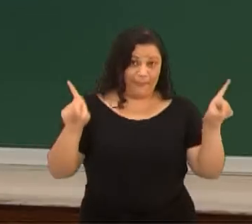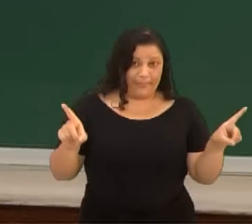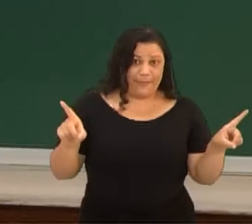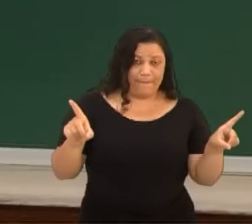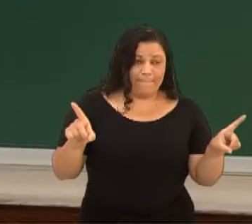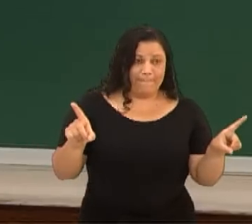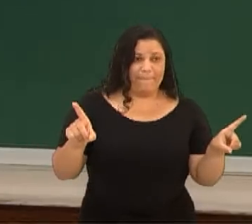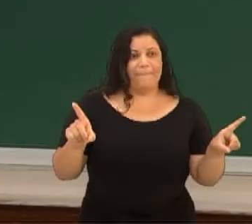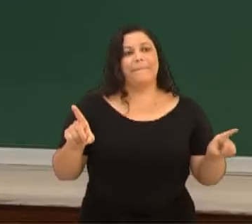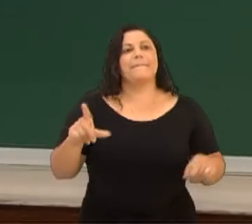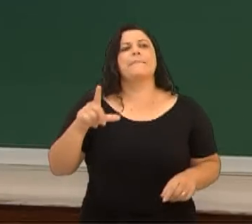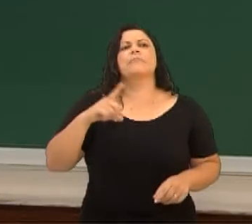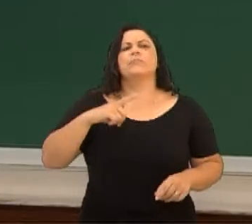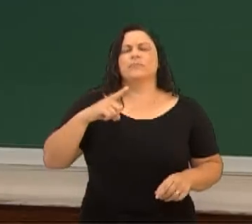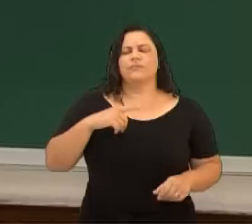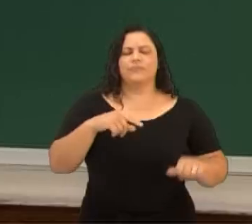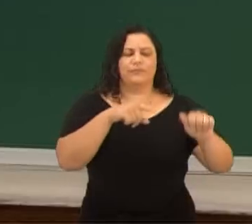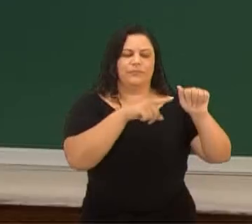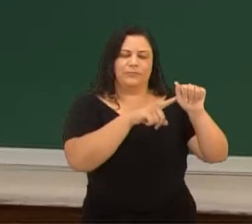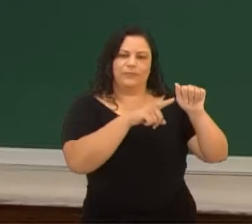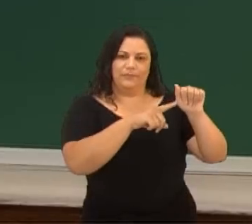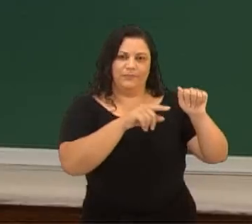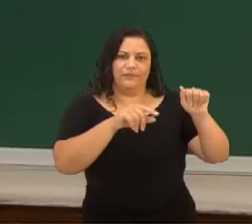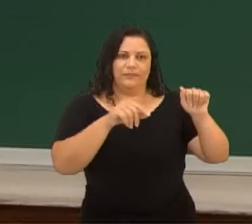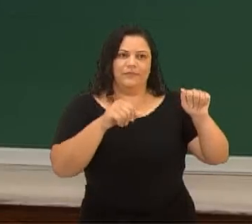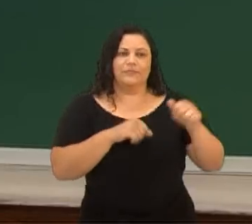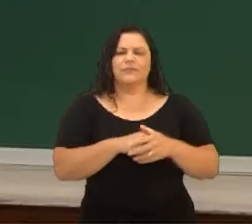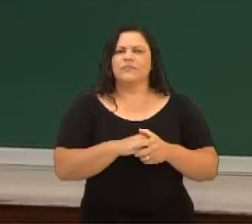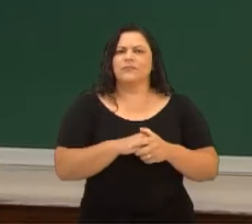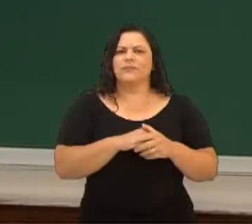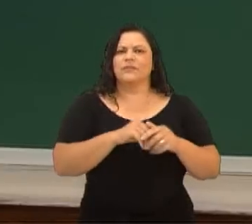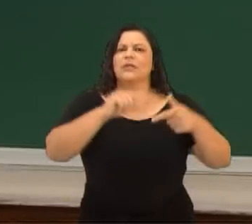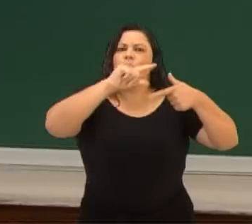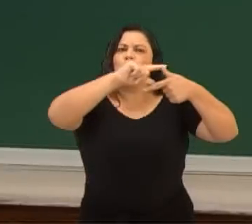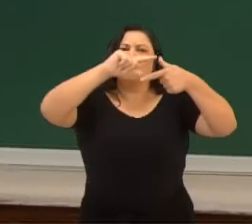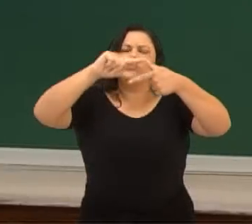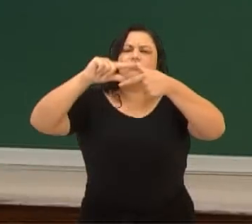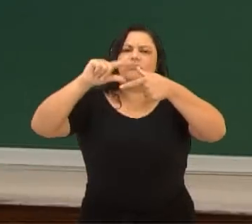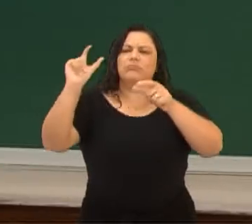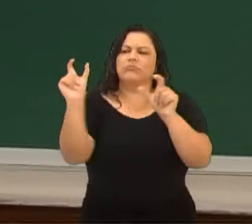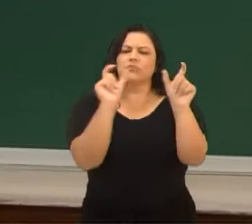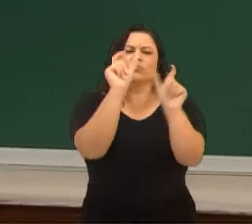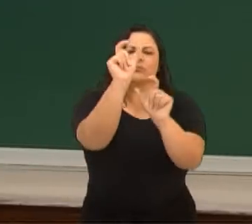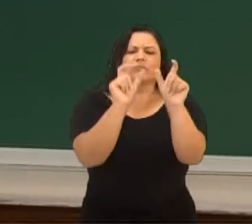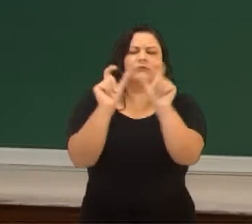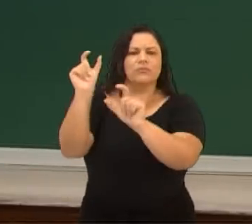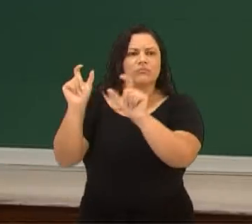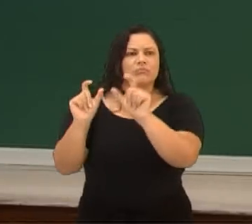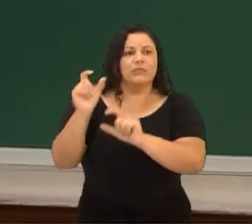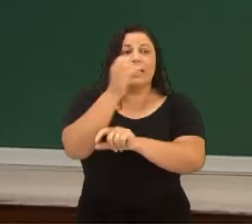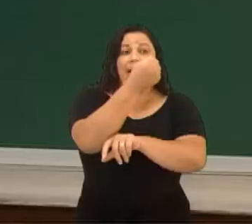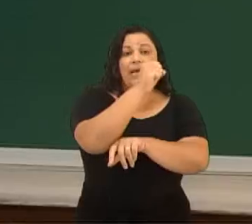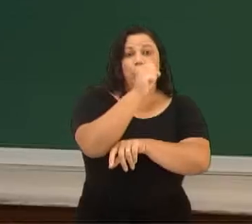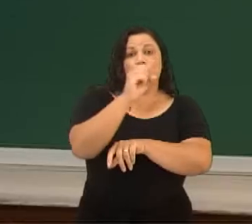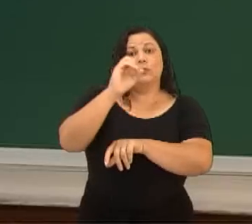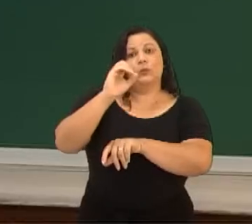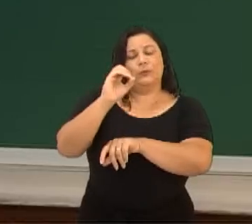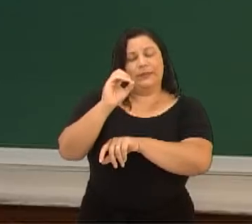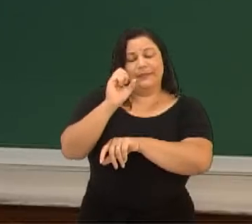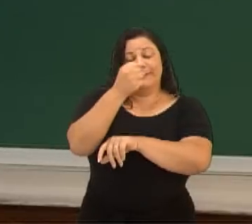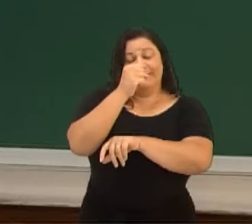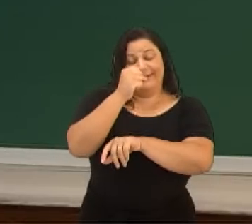eu tenho lá que calcular os vitrais. Então, eu vou multiplicar 80